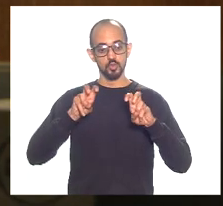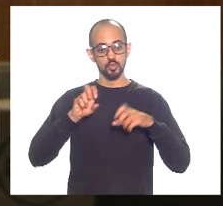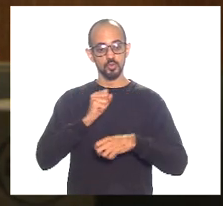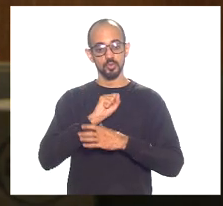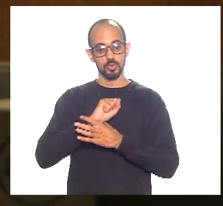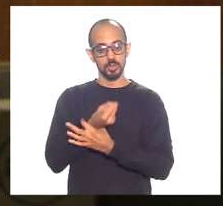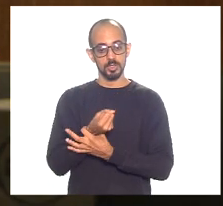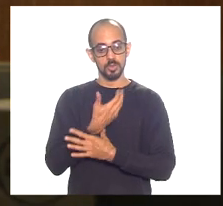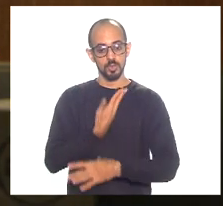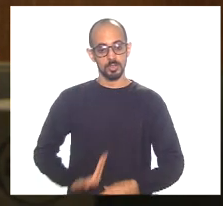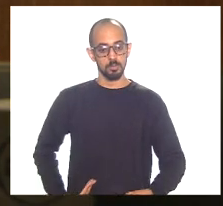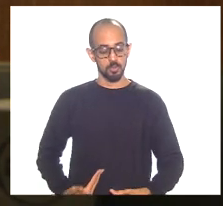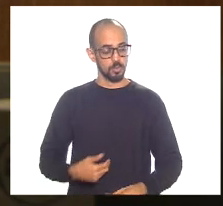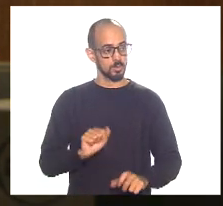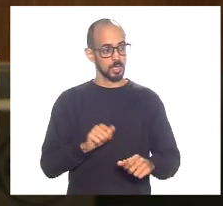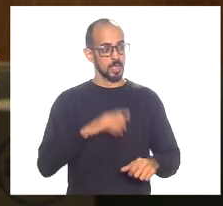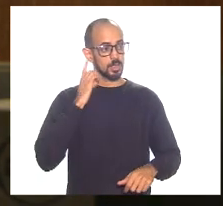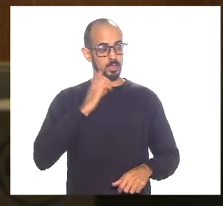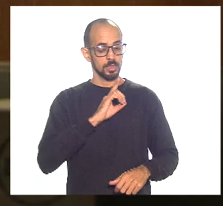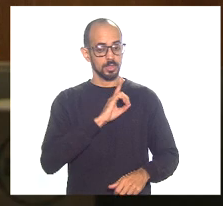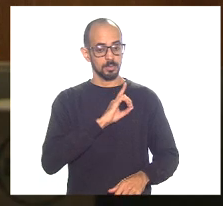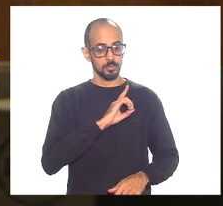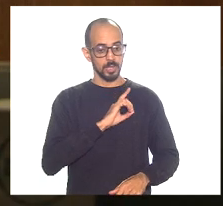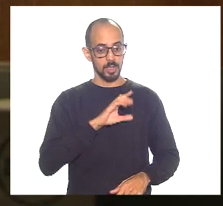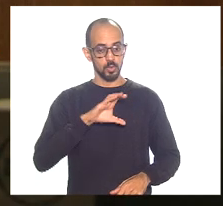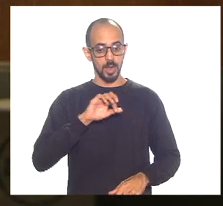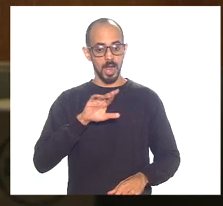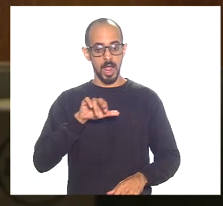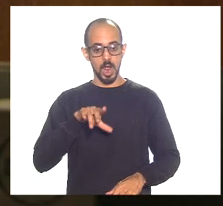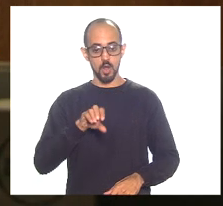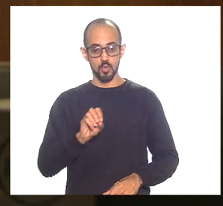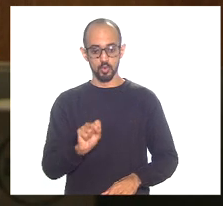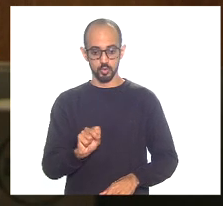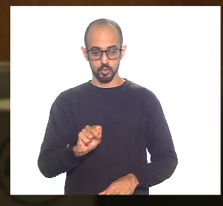deputado delegado Carlos Augusto.